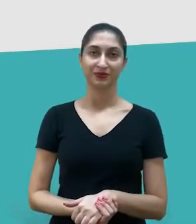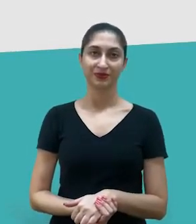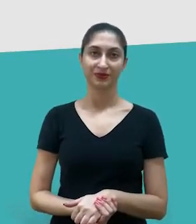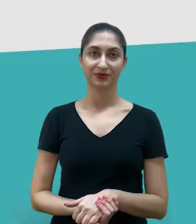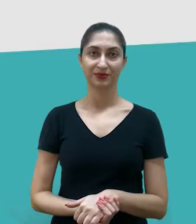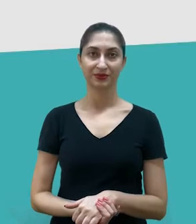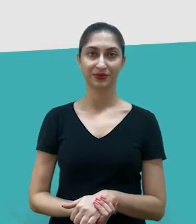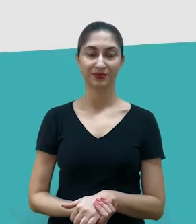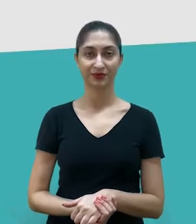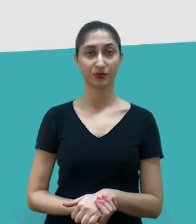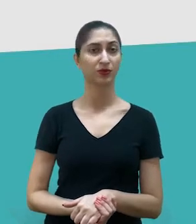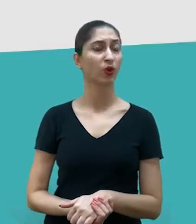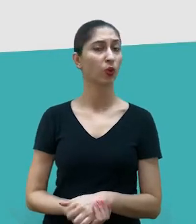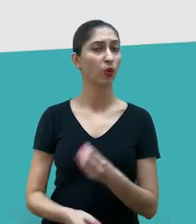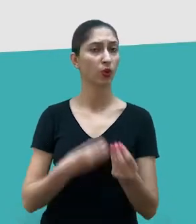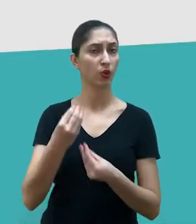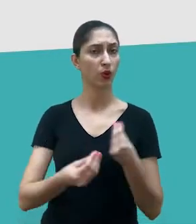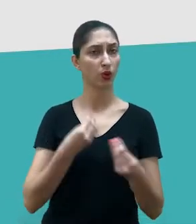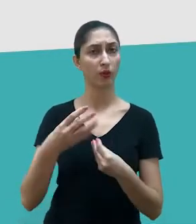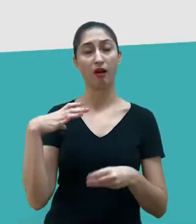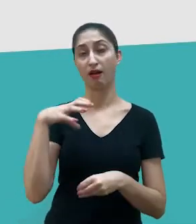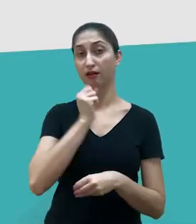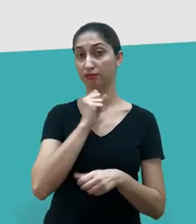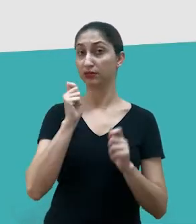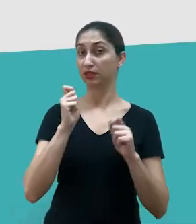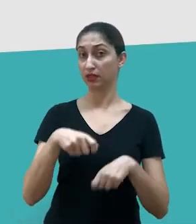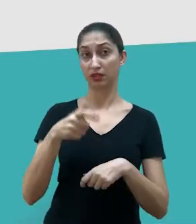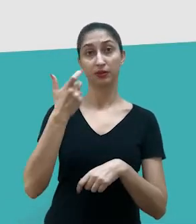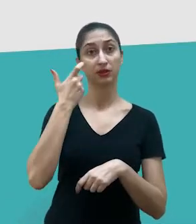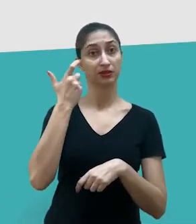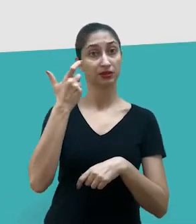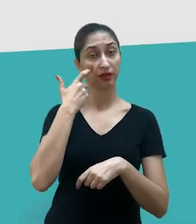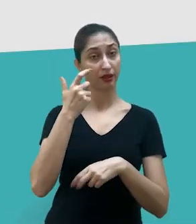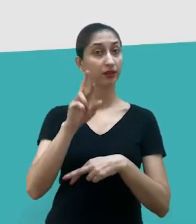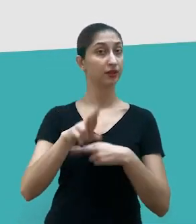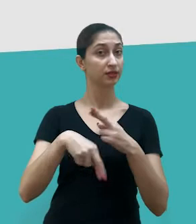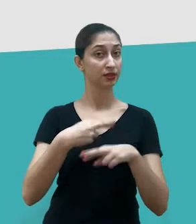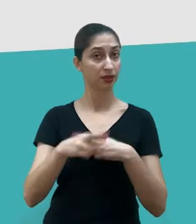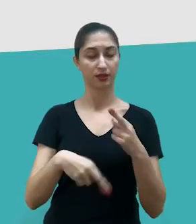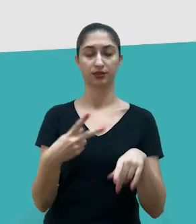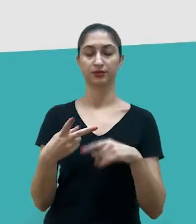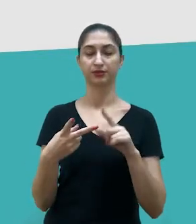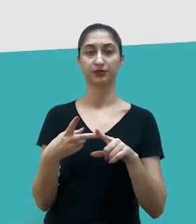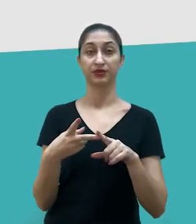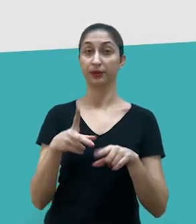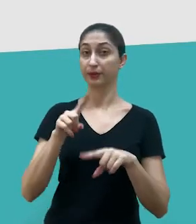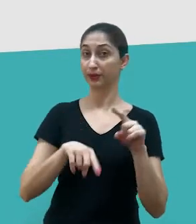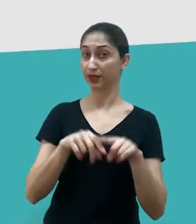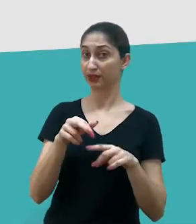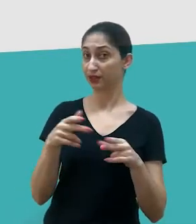para vocês como que de forma prática a gente pode pensar em reciclagem, materiais que são